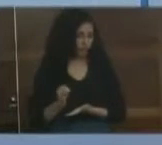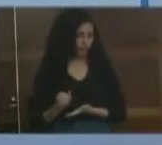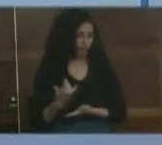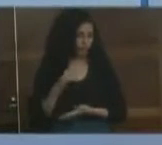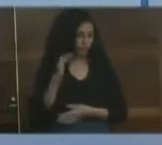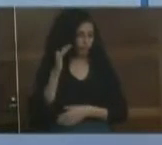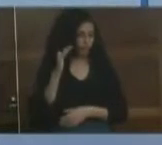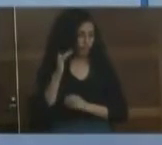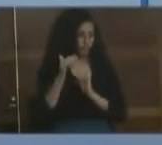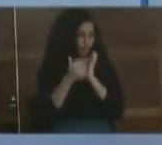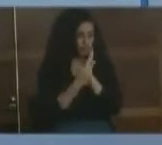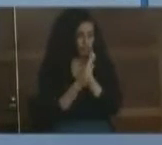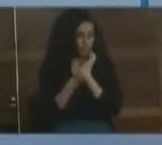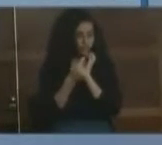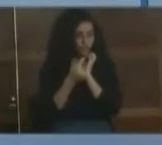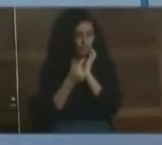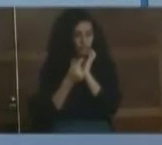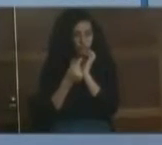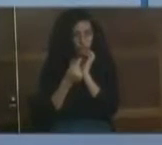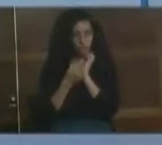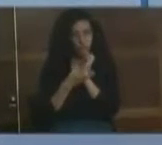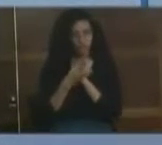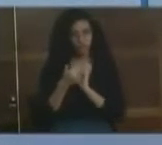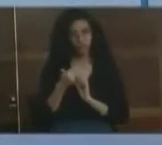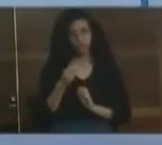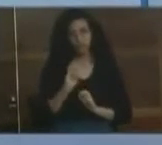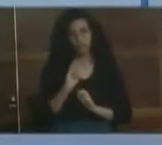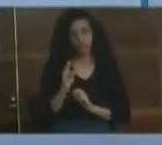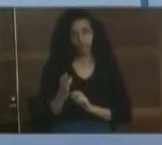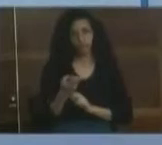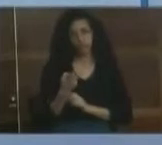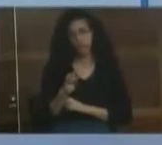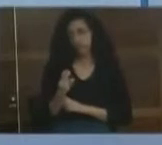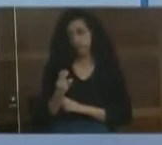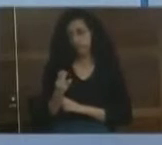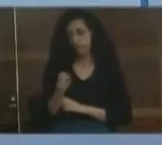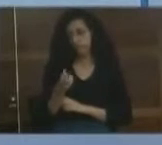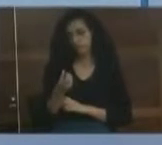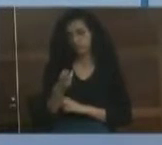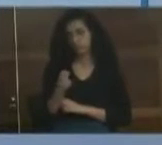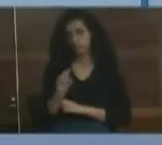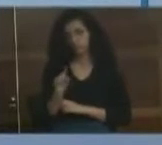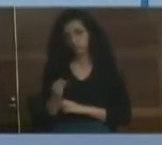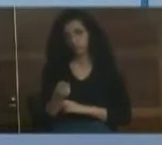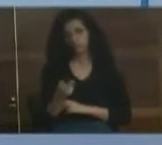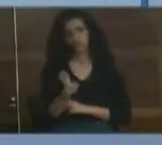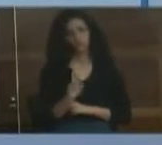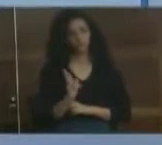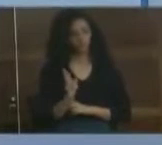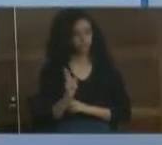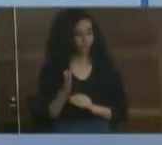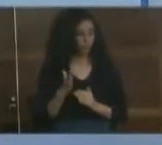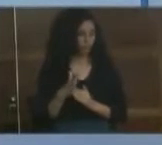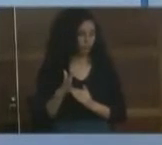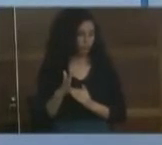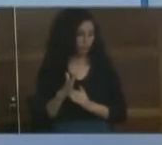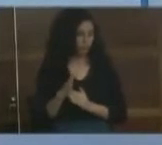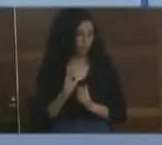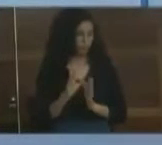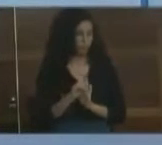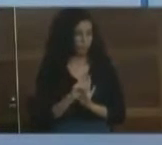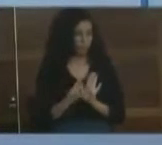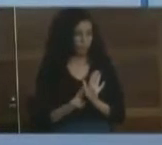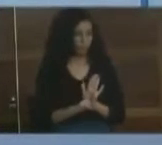resultantes de impostos 731 milhões 565000 reais e limite